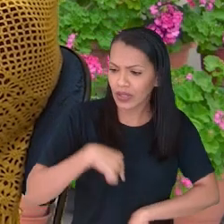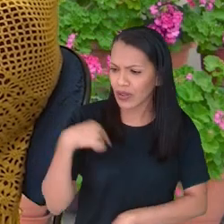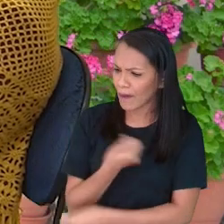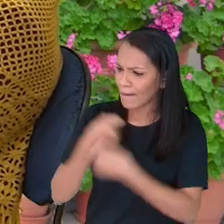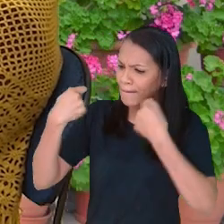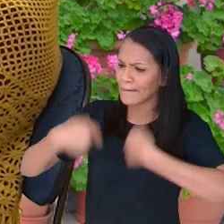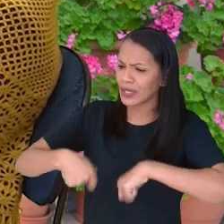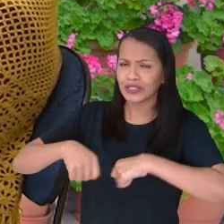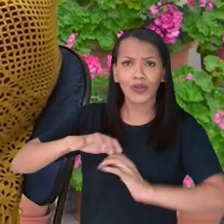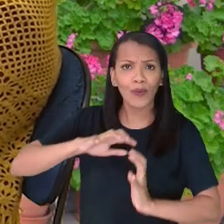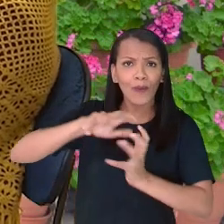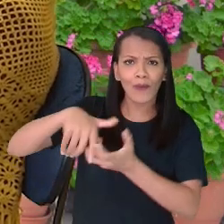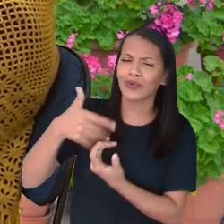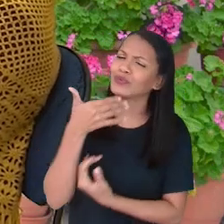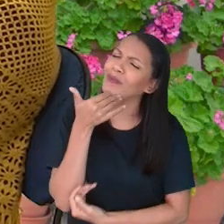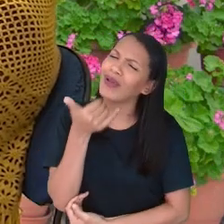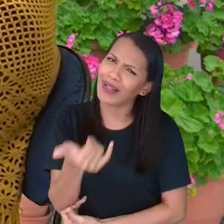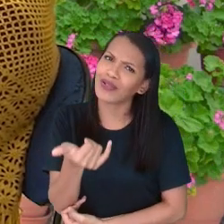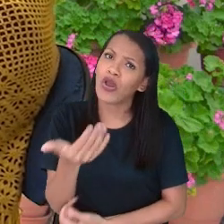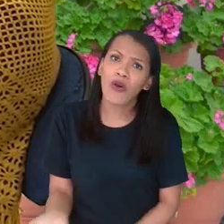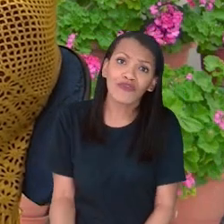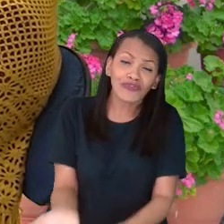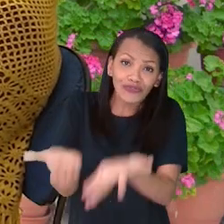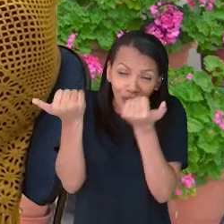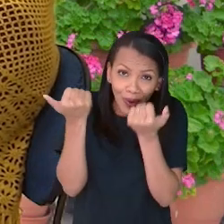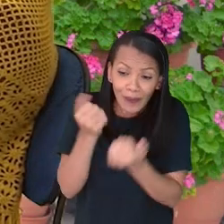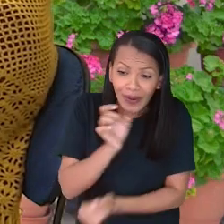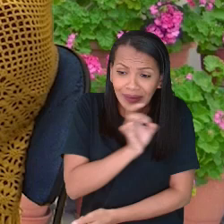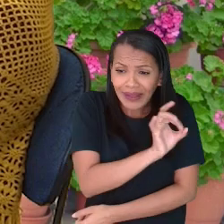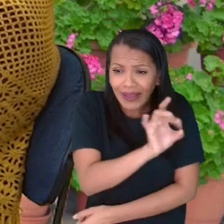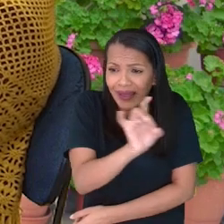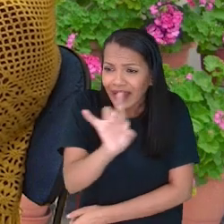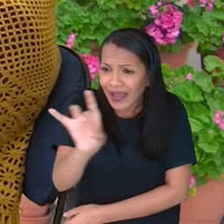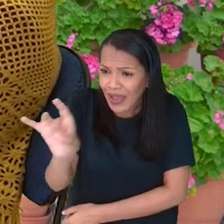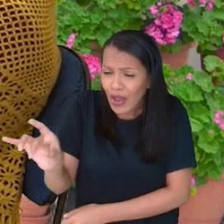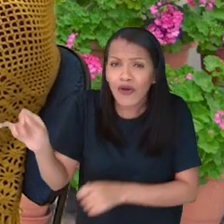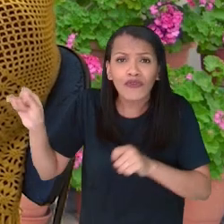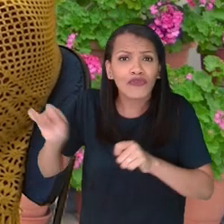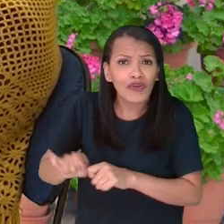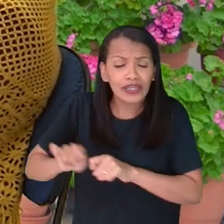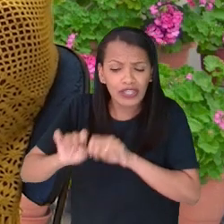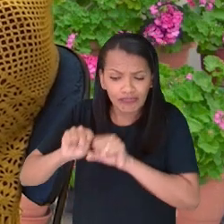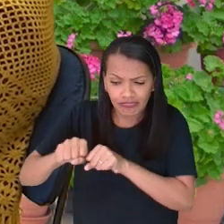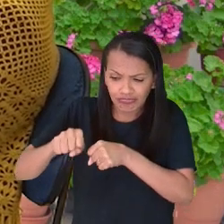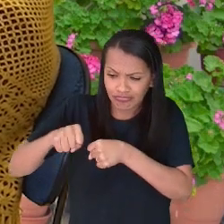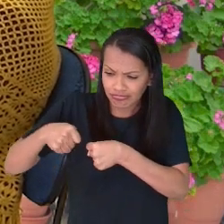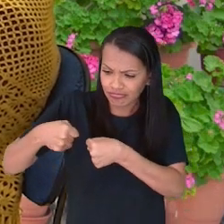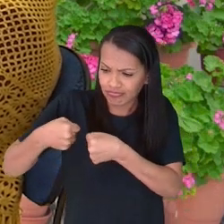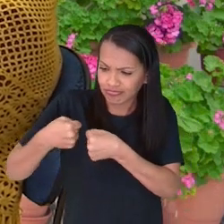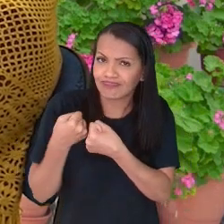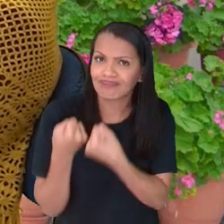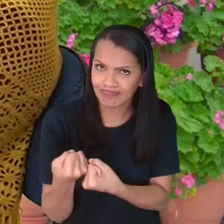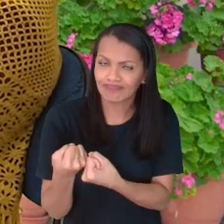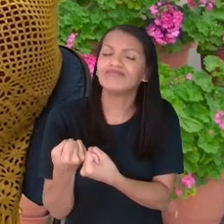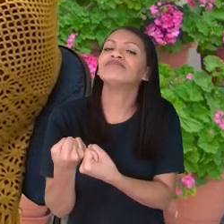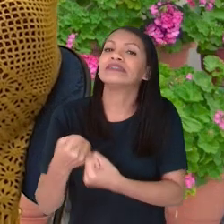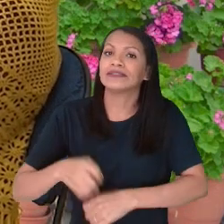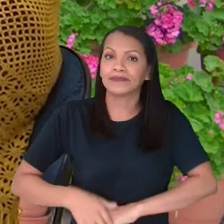esse mundo melhor. Vamos, cada um de nós, fazer jus aos centímetros cúbicos que ocupamos no